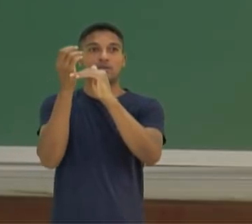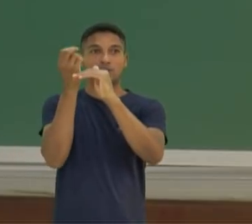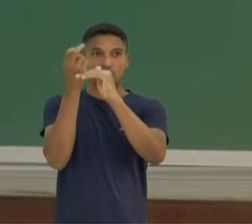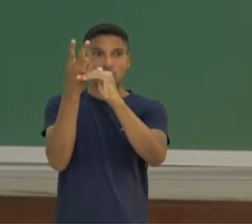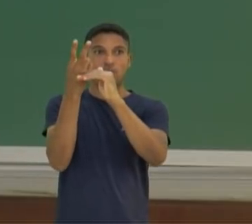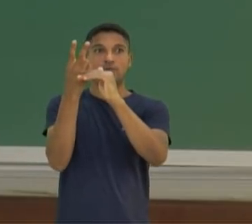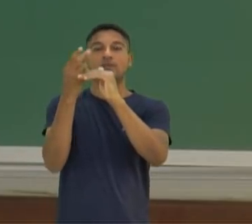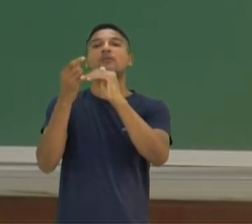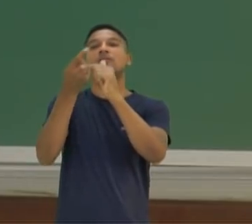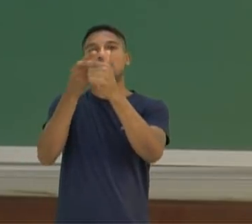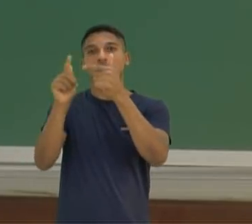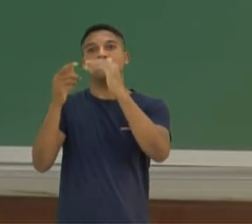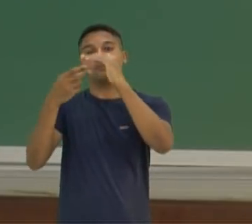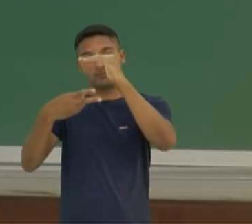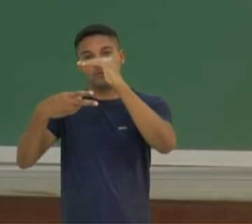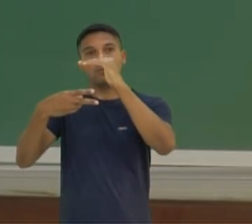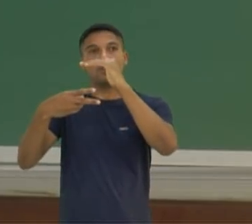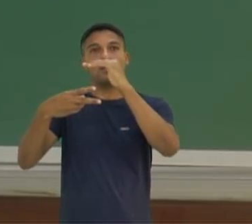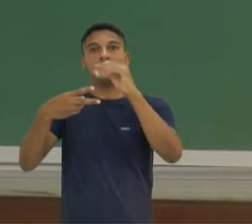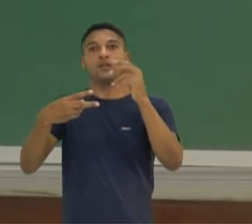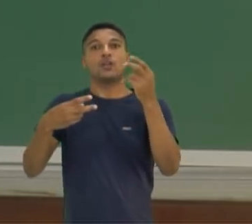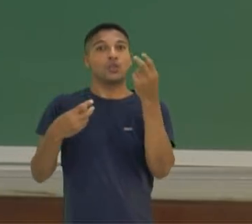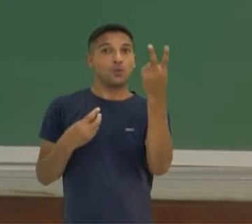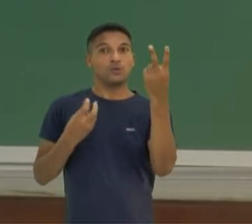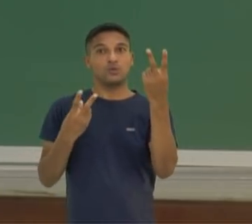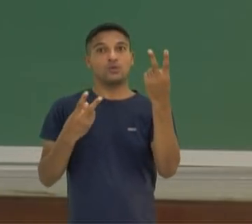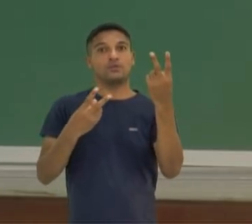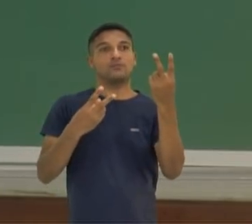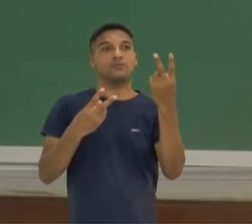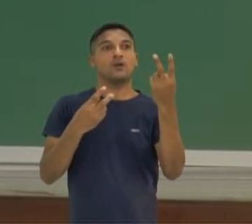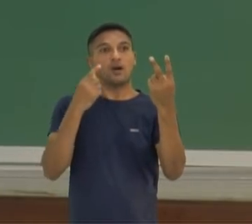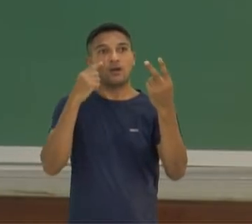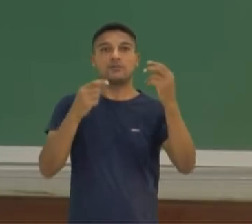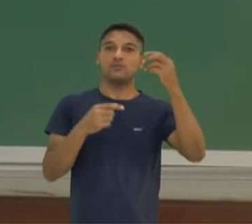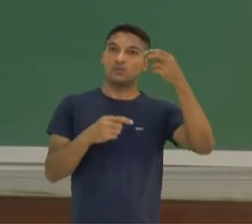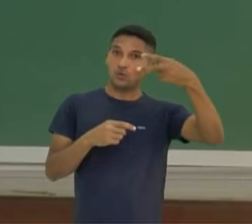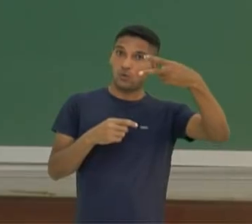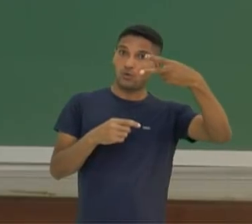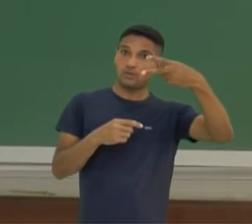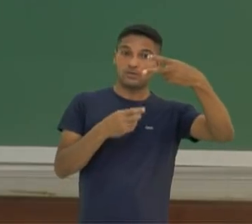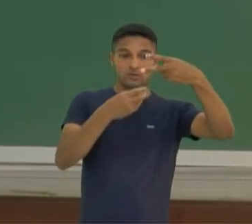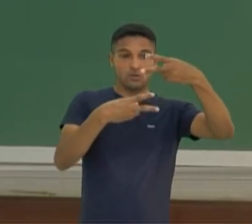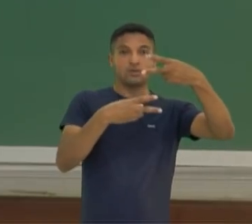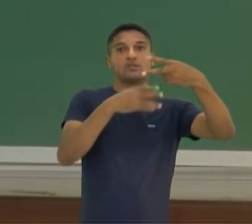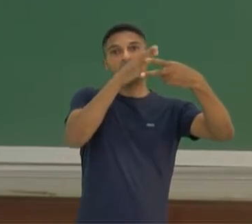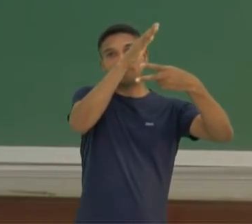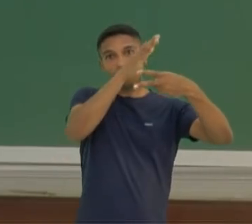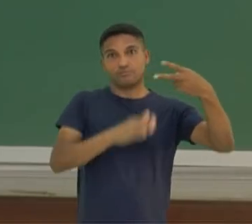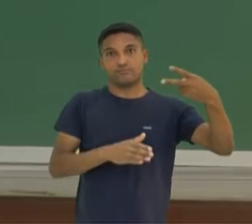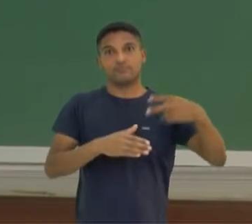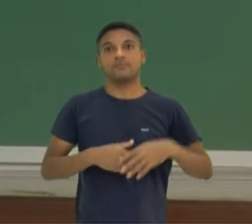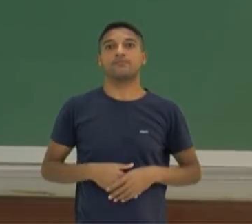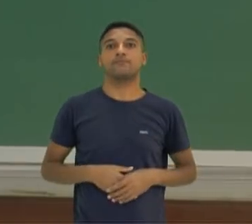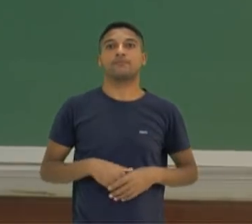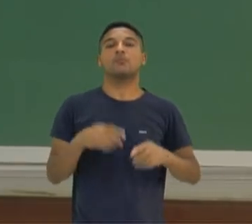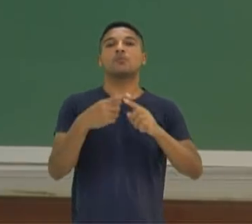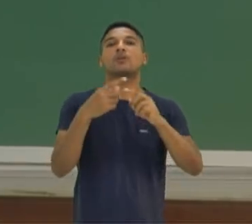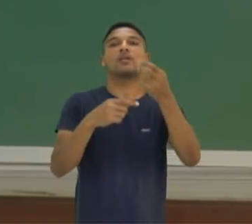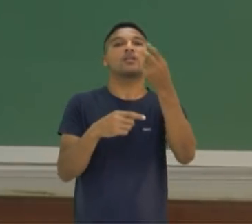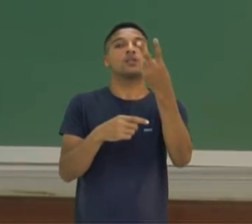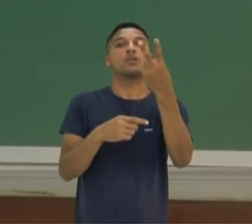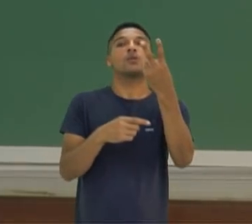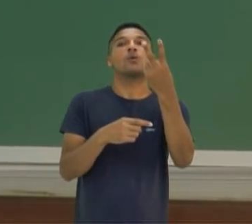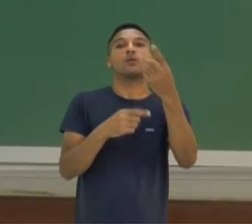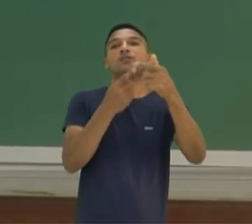os dois, me resultou em Z. Por que o professor está falando em cortar? Porque 2 divididos por 2 é